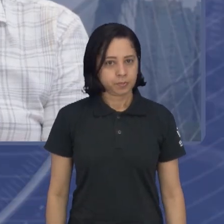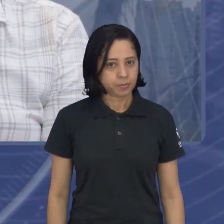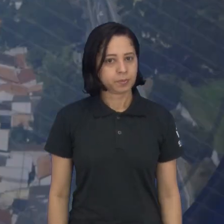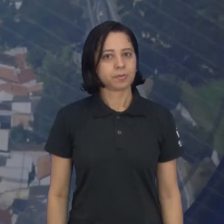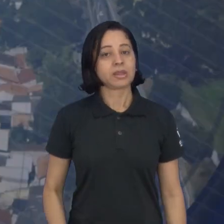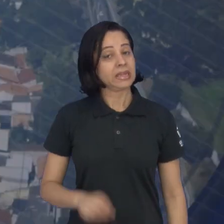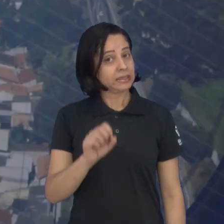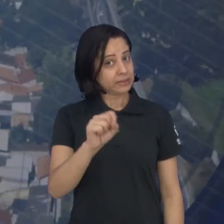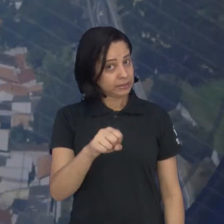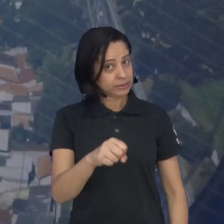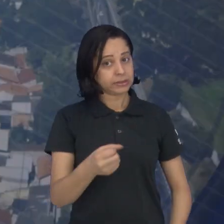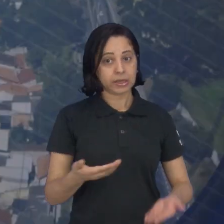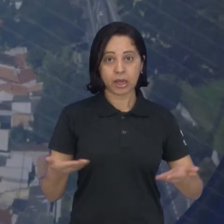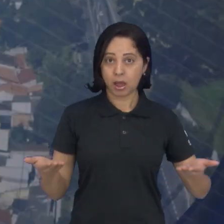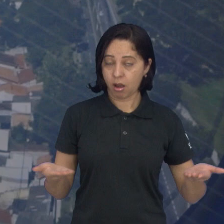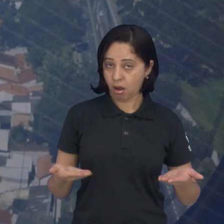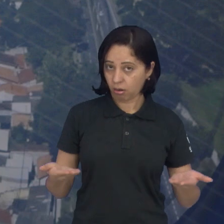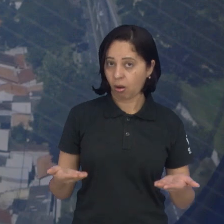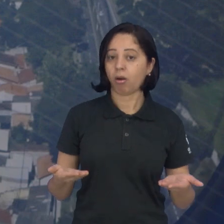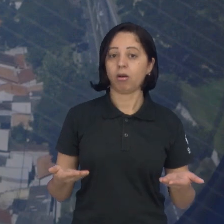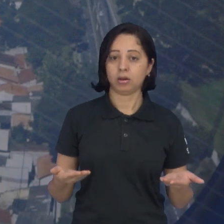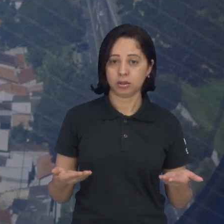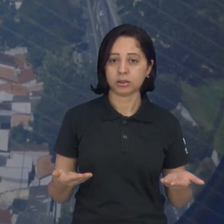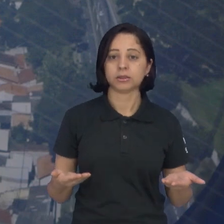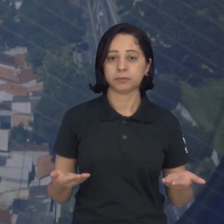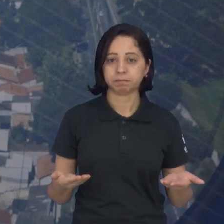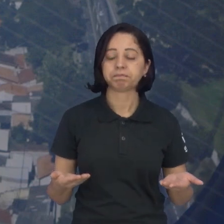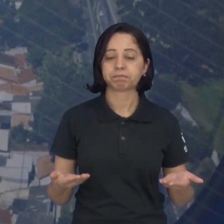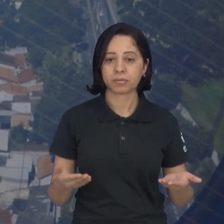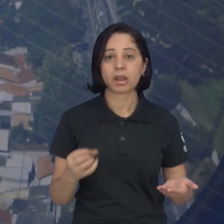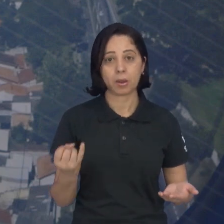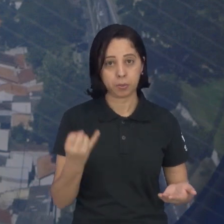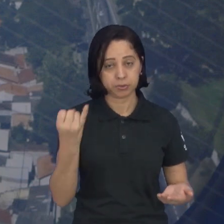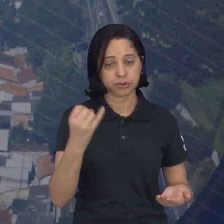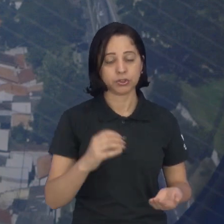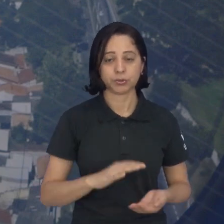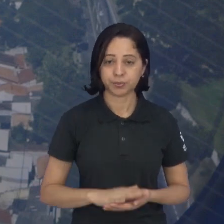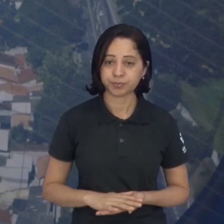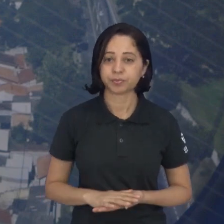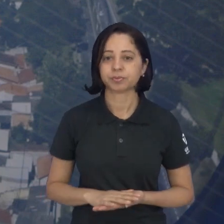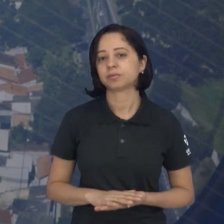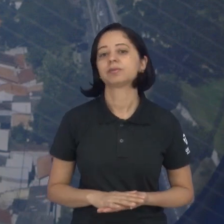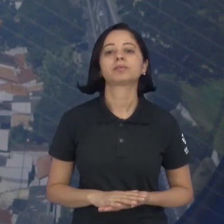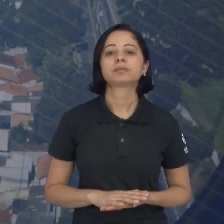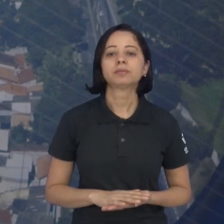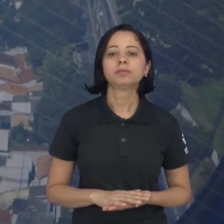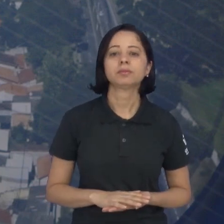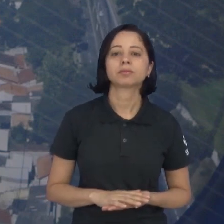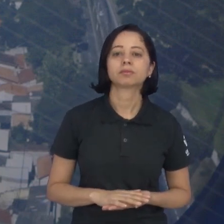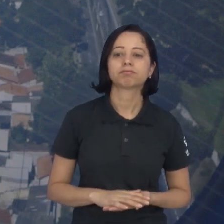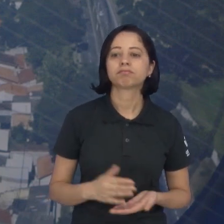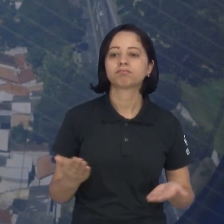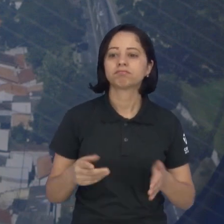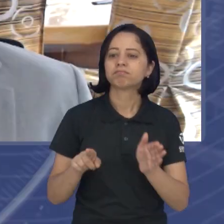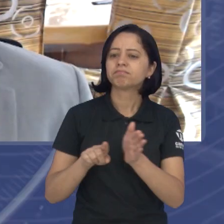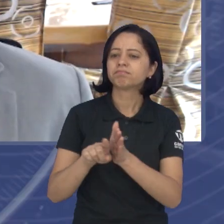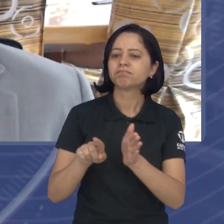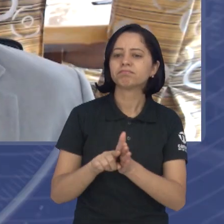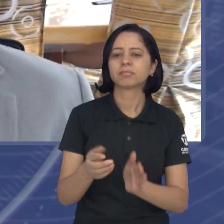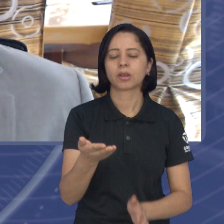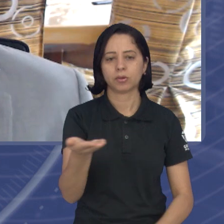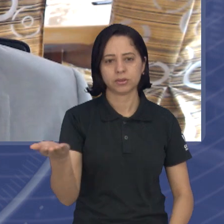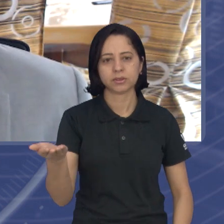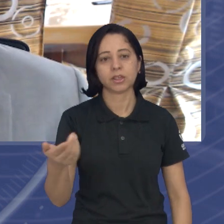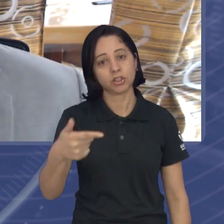hoje, que a gente tem mais canais para atender a população, né? Lucas, eu vou, então, fazer essa pergunta